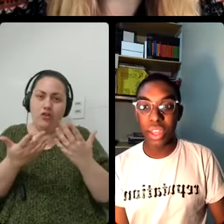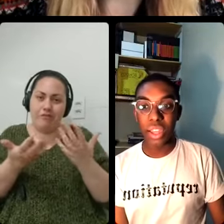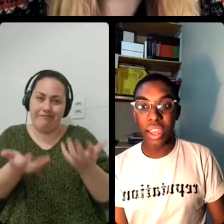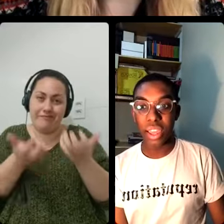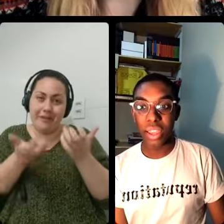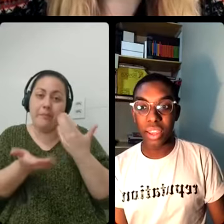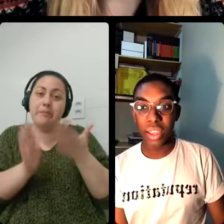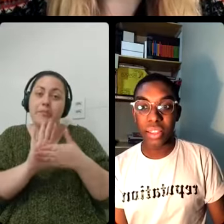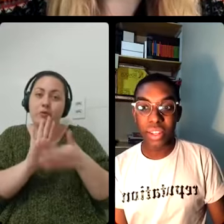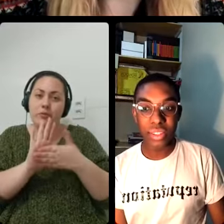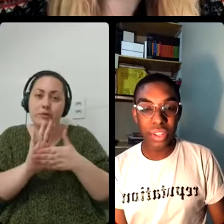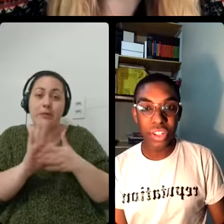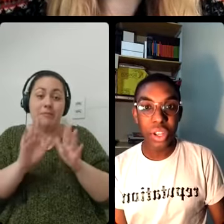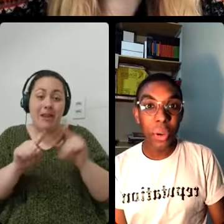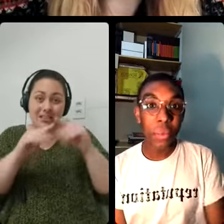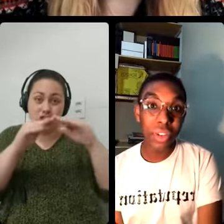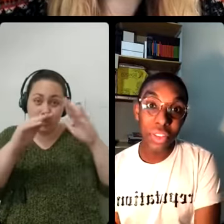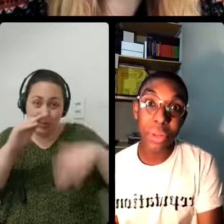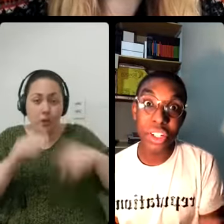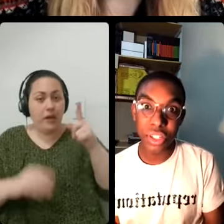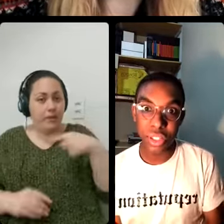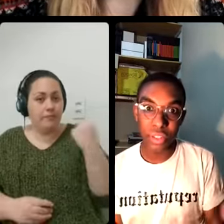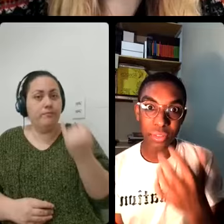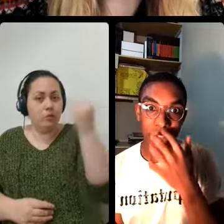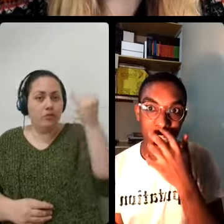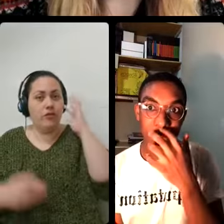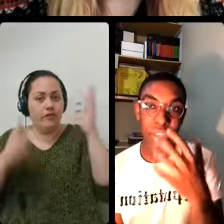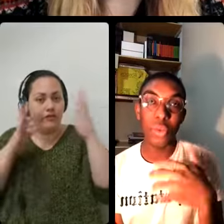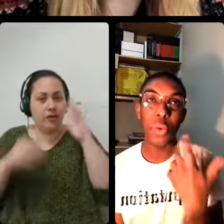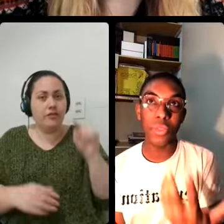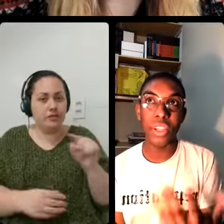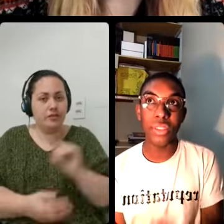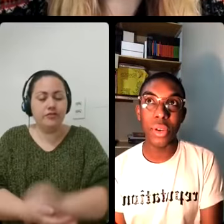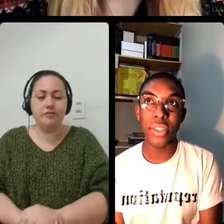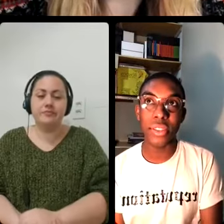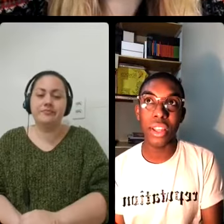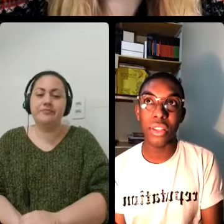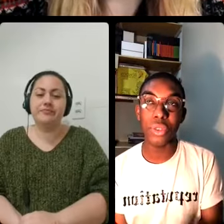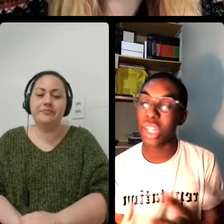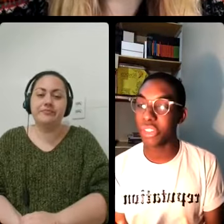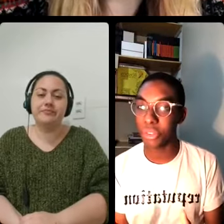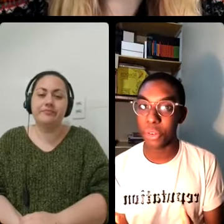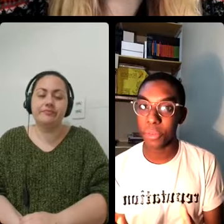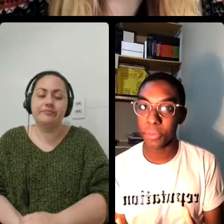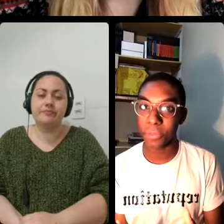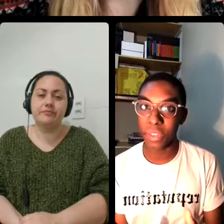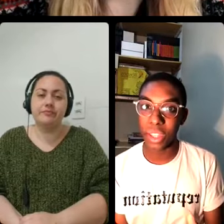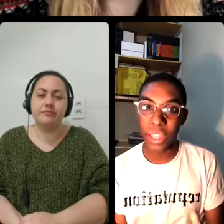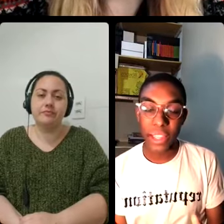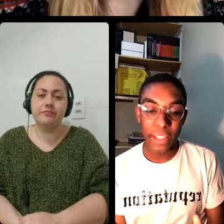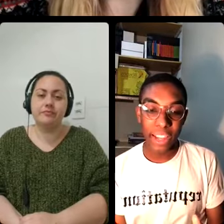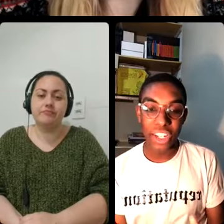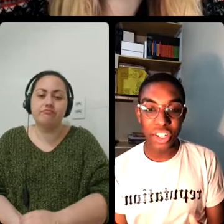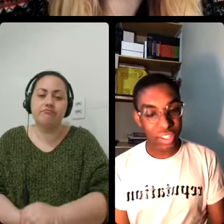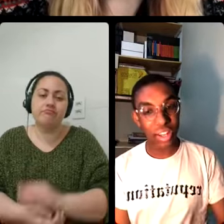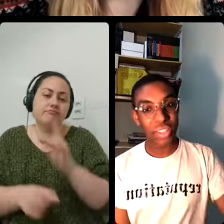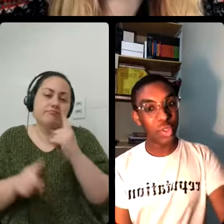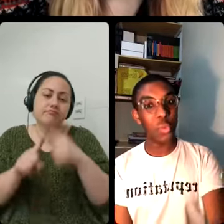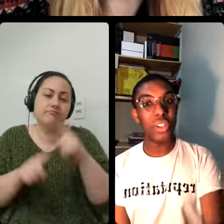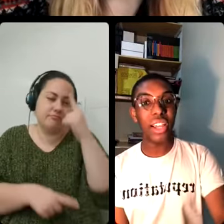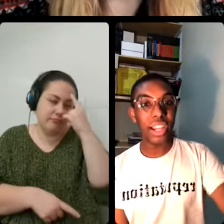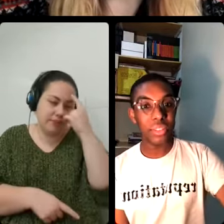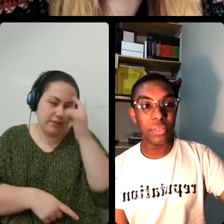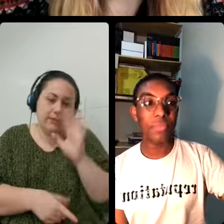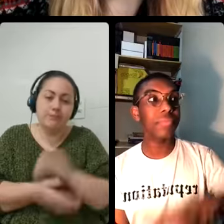isso é interessante. Porque tu imagina, se a gente pensar num contexto esse do tráfico, né? A gente tem